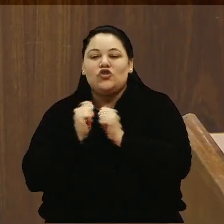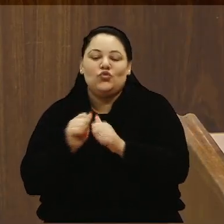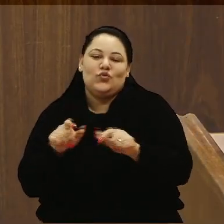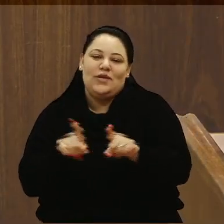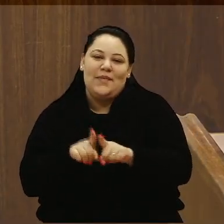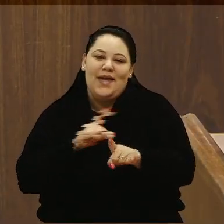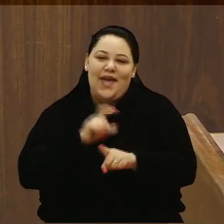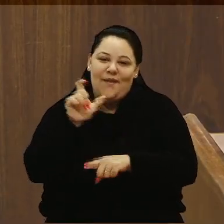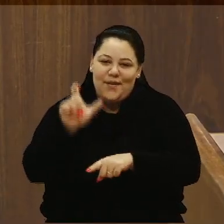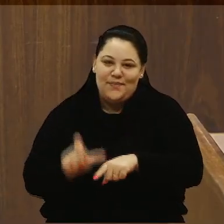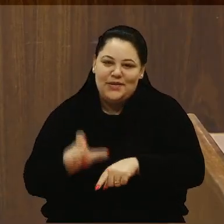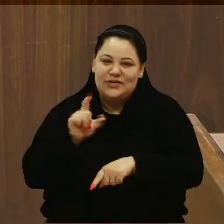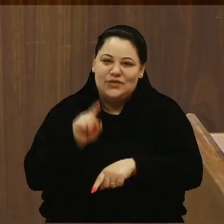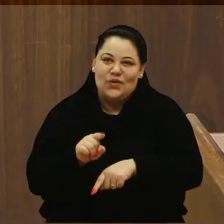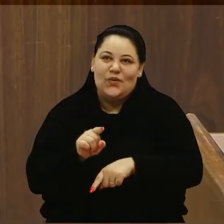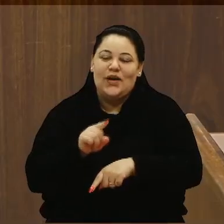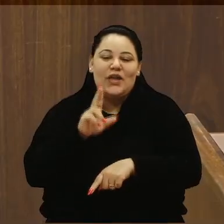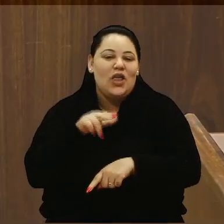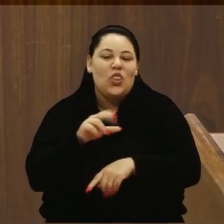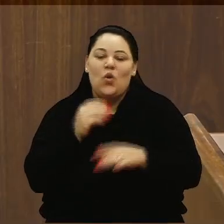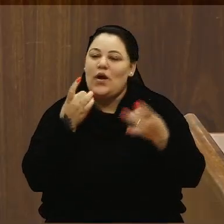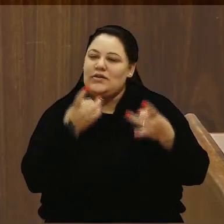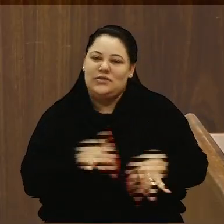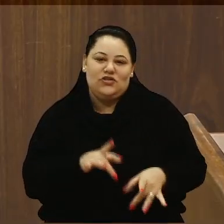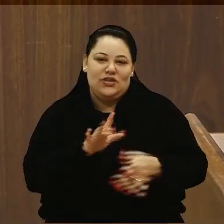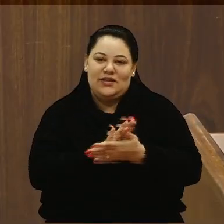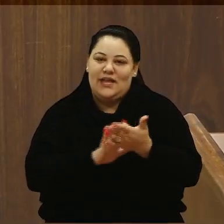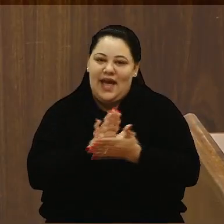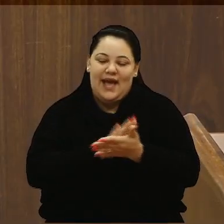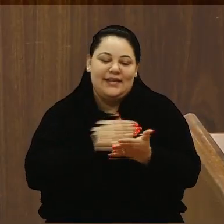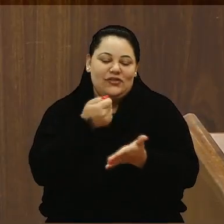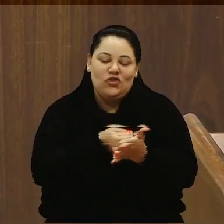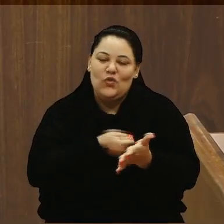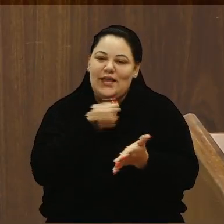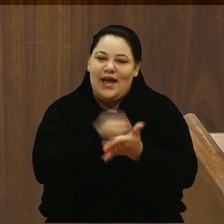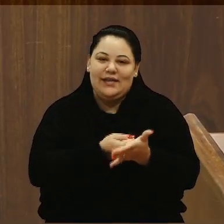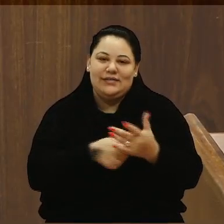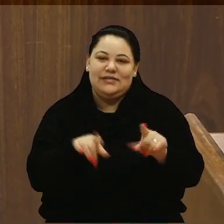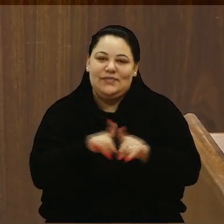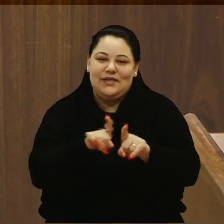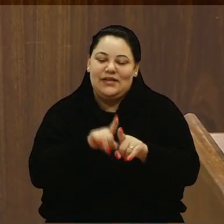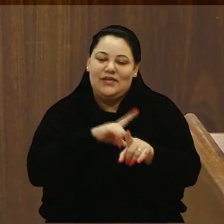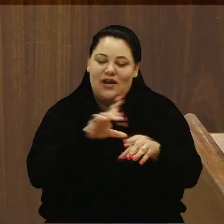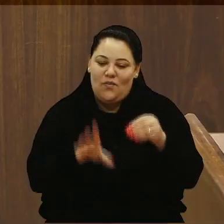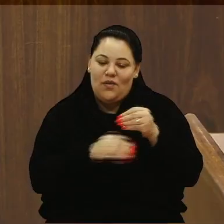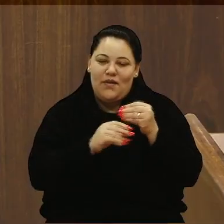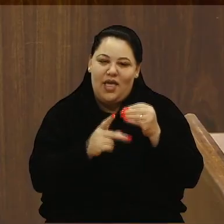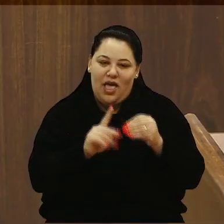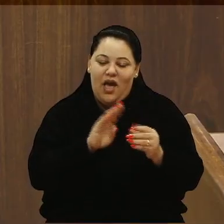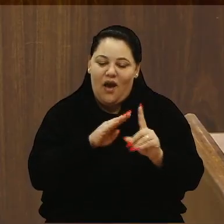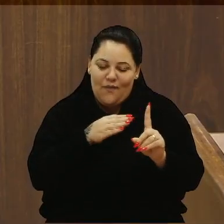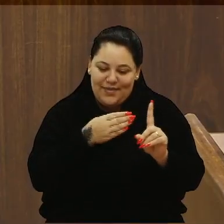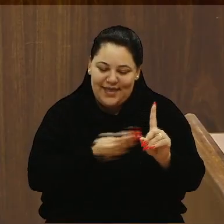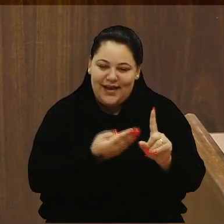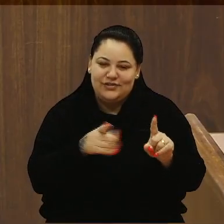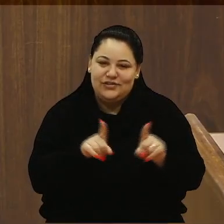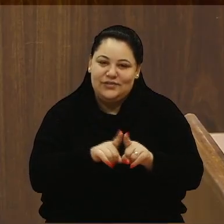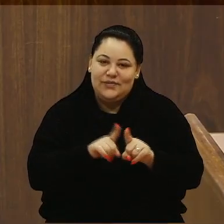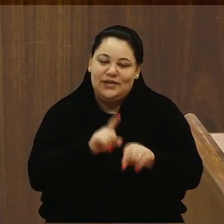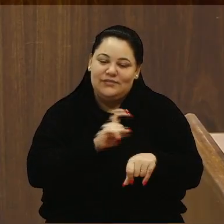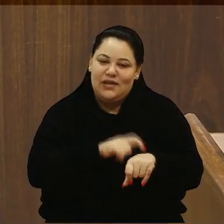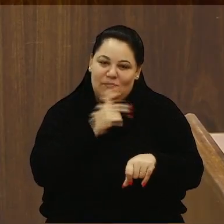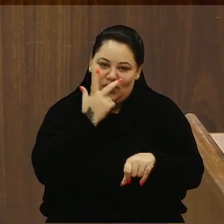assim, daquelas que não desistem e não desistiram nunca da luta, né? Então, me soma a sua homenagem e, ao mesmo tempo,